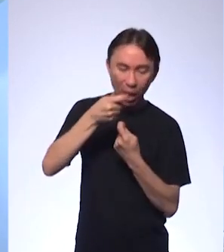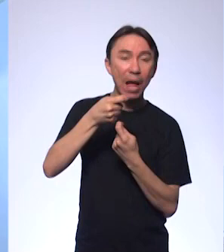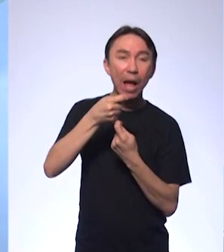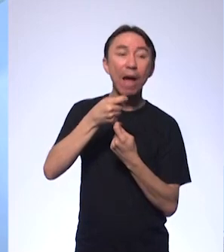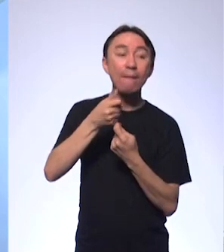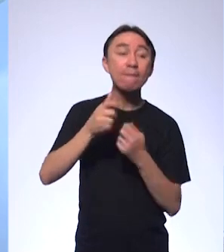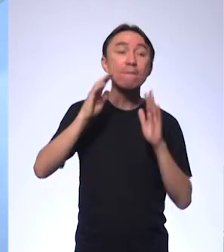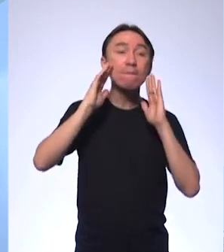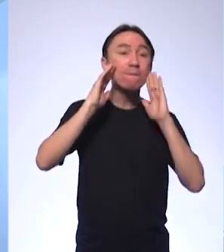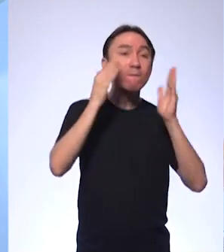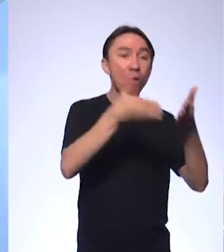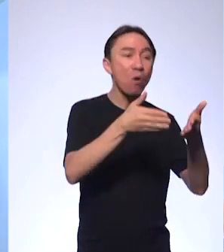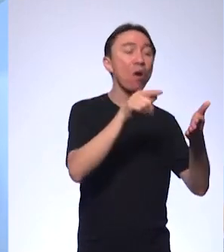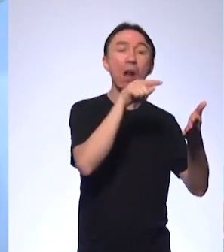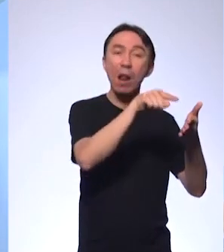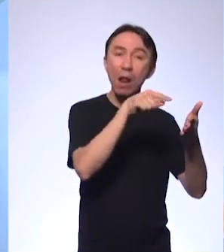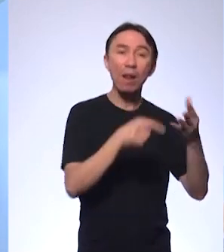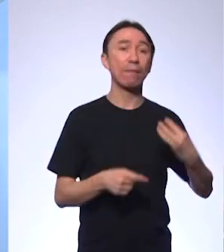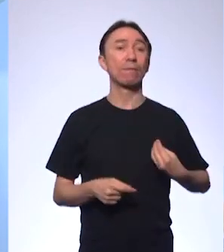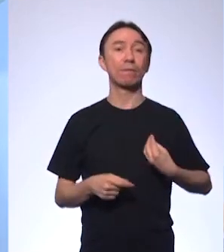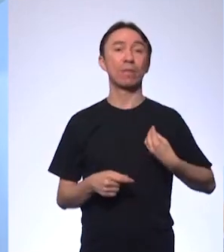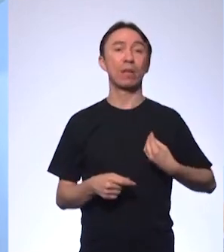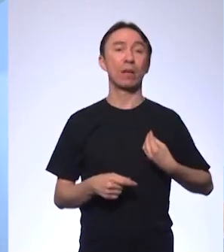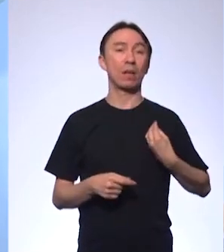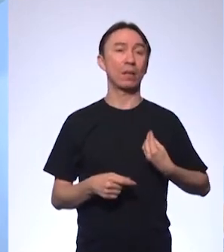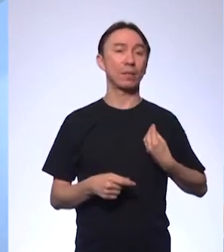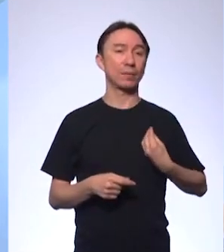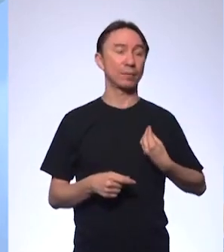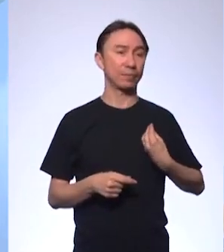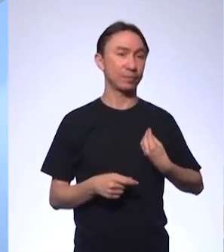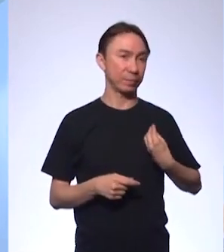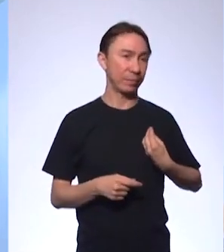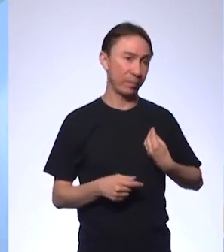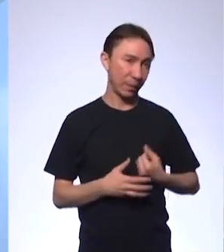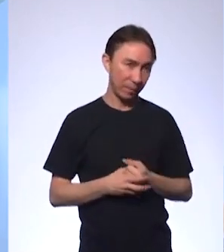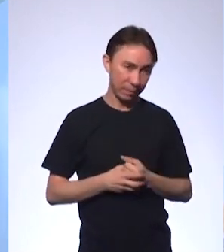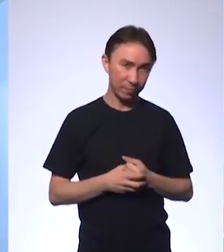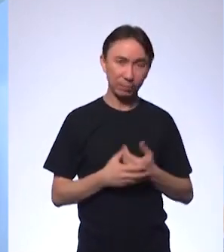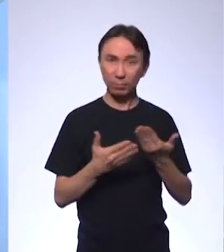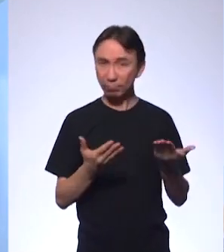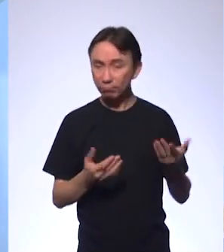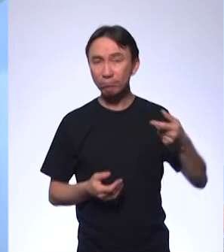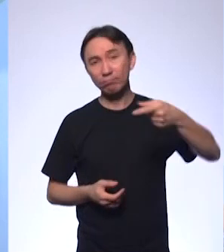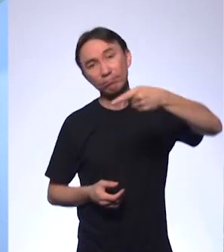si. Então, a gente acredita, né, dentro